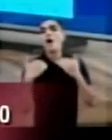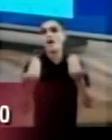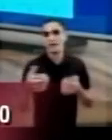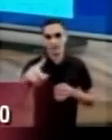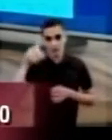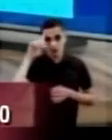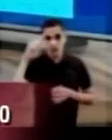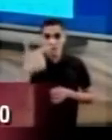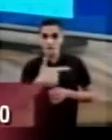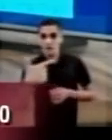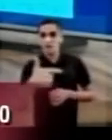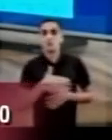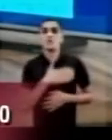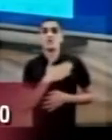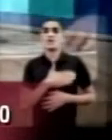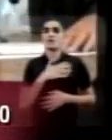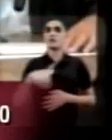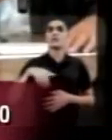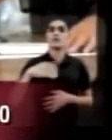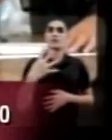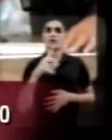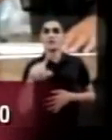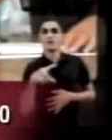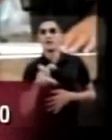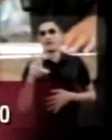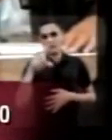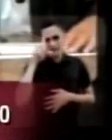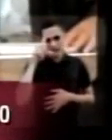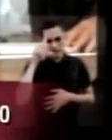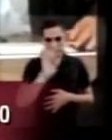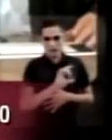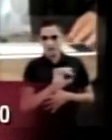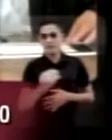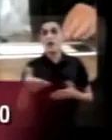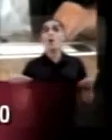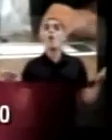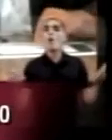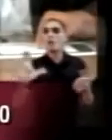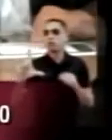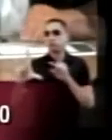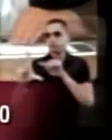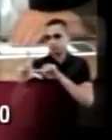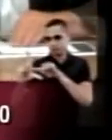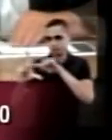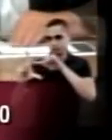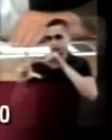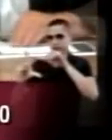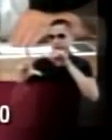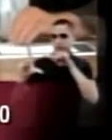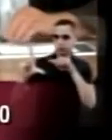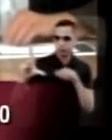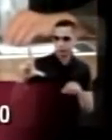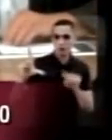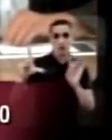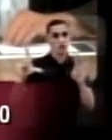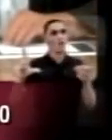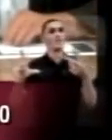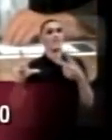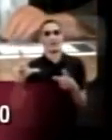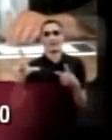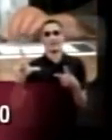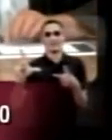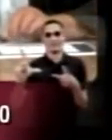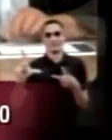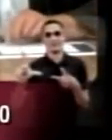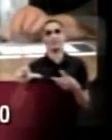4,5 óbitos diários. Hoje nós estamos com 2 nessa aproximação. Vocês estão